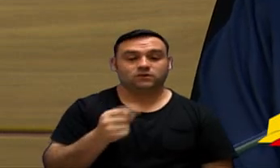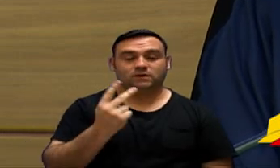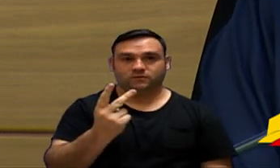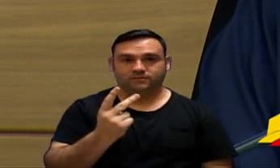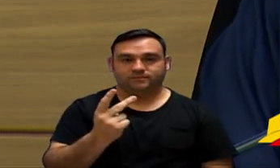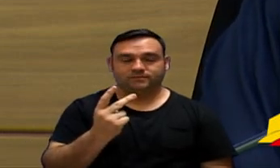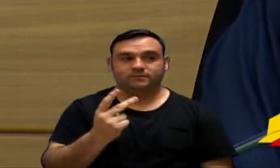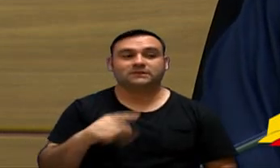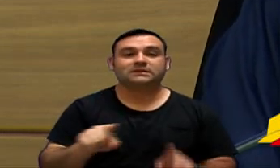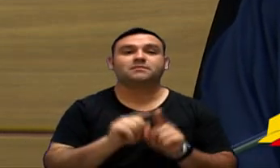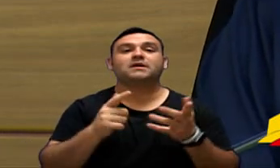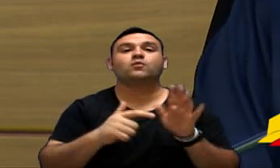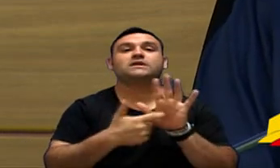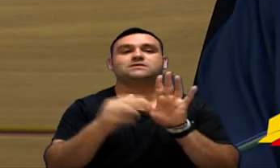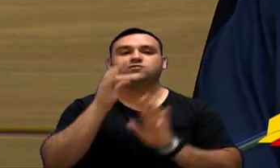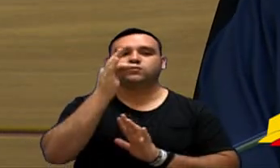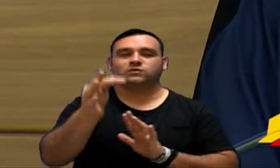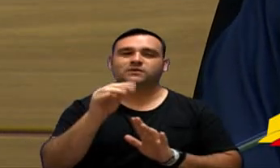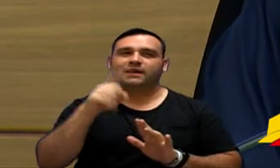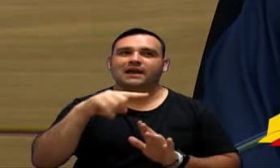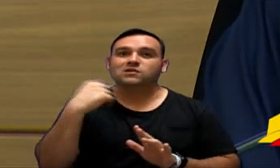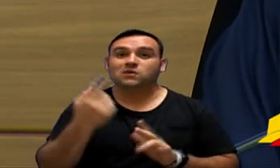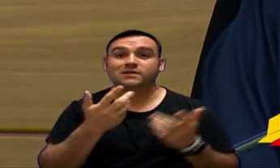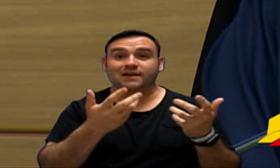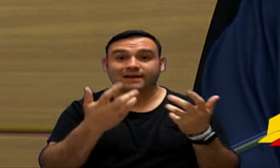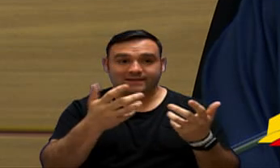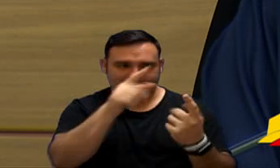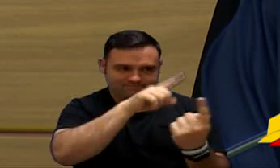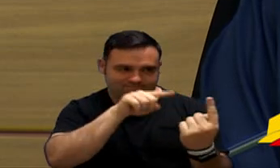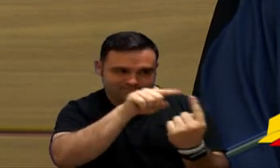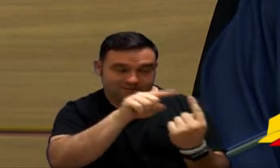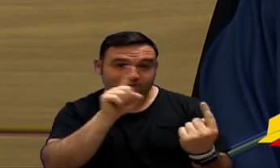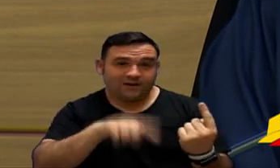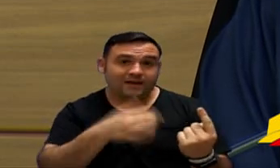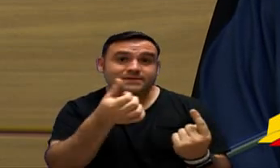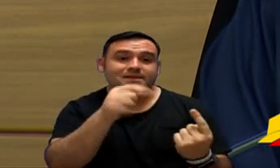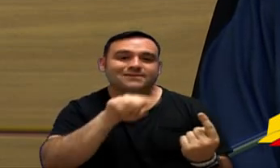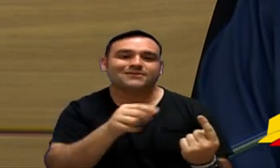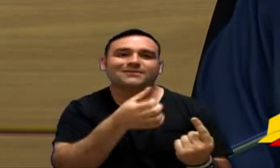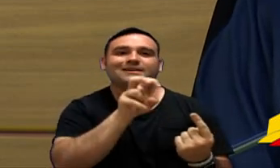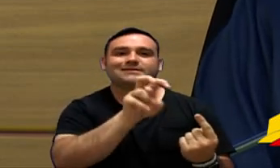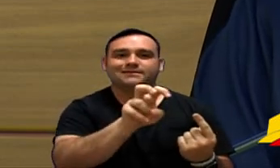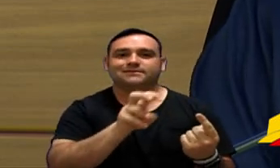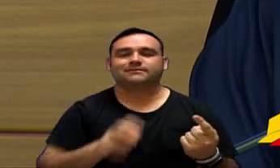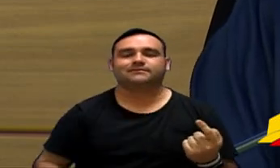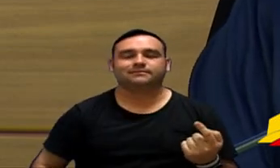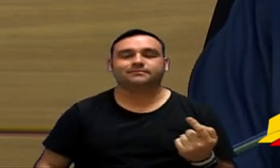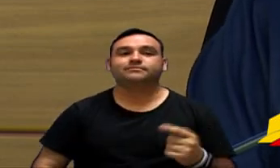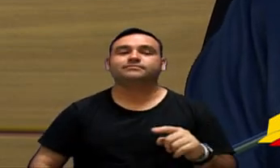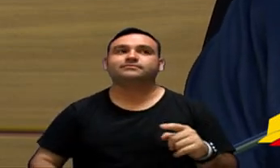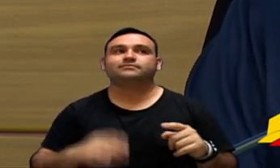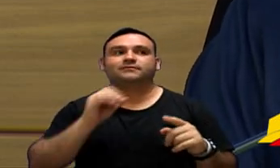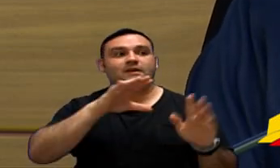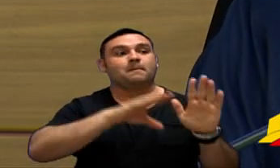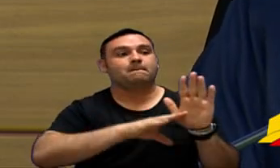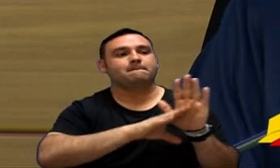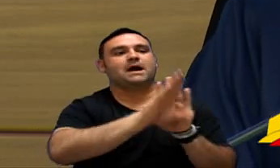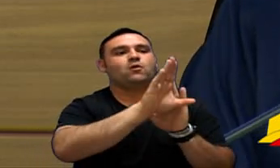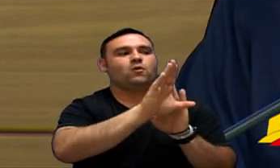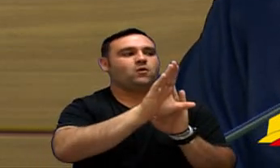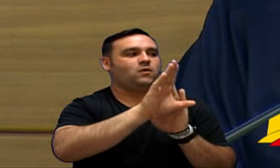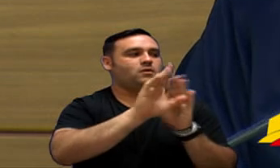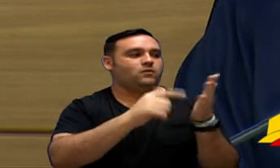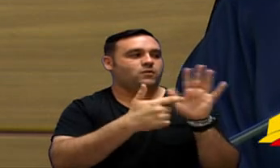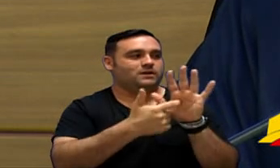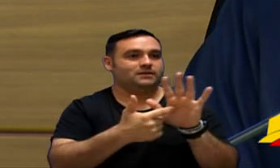6,2, e o índice futuro, ou seja, aquilo que nós esperamos atingir, é de 6,5. Quanto maior aqui o